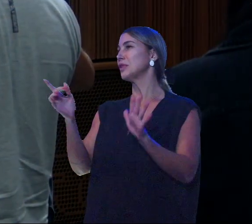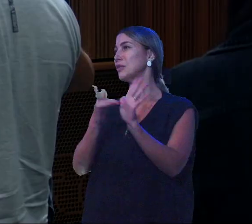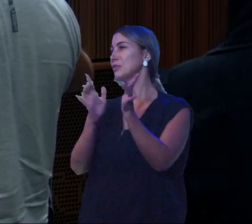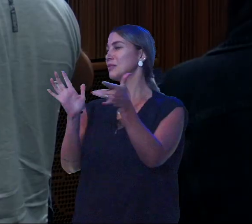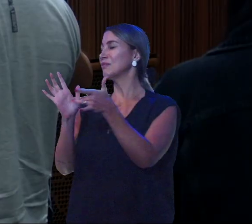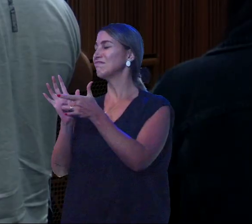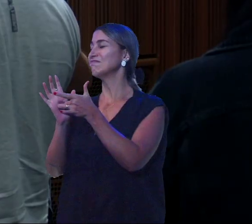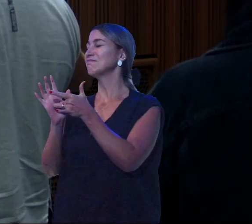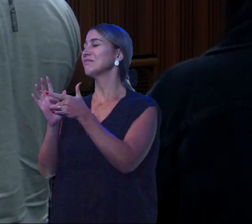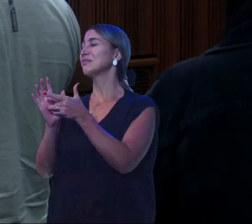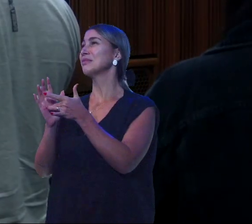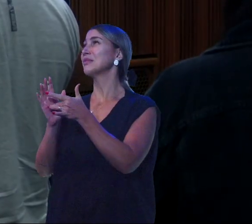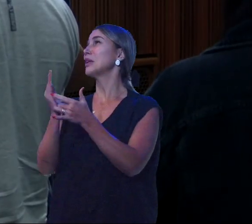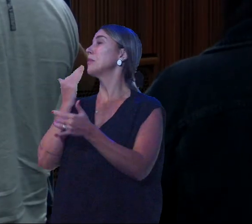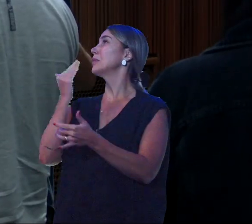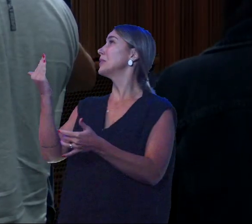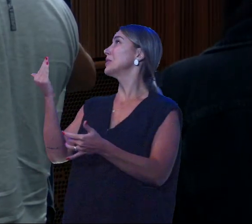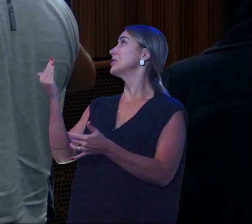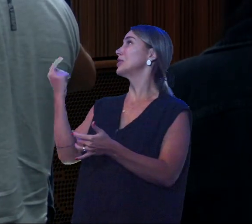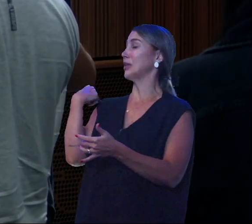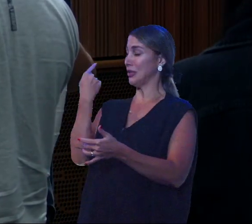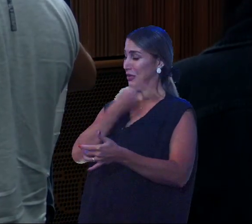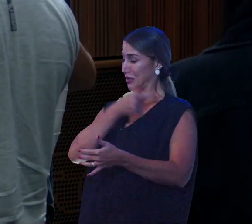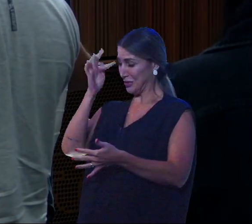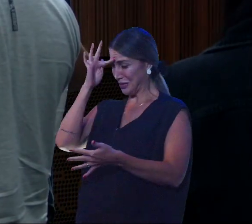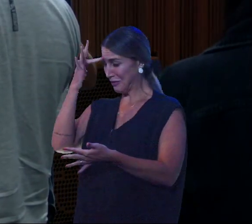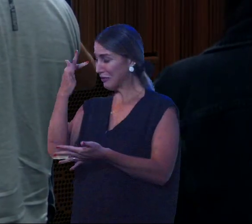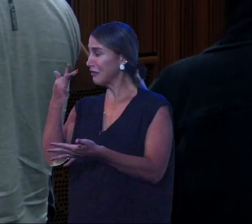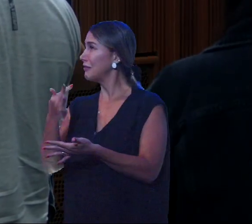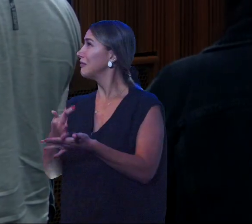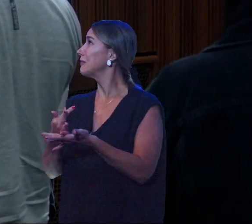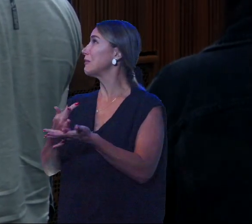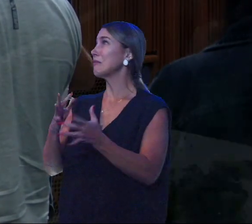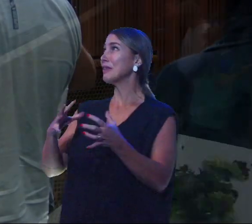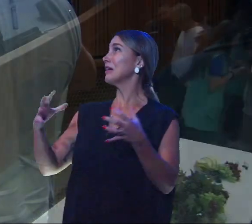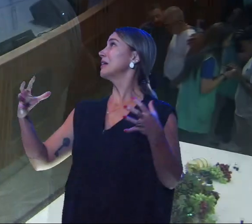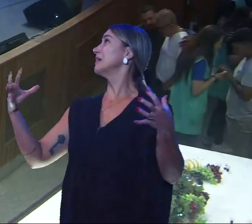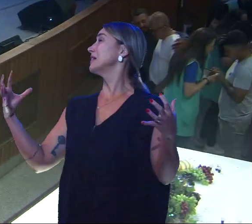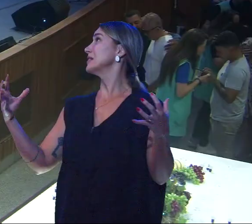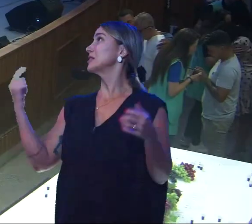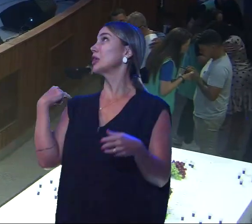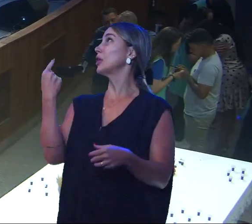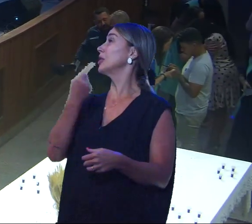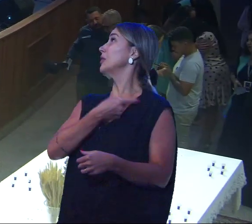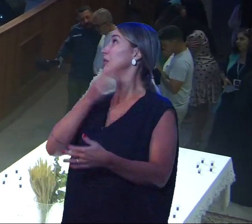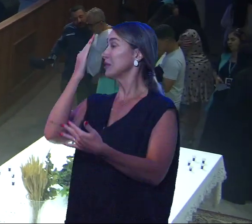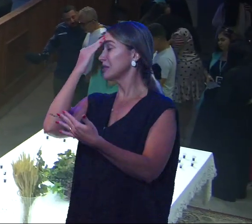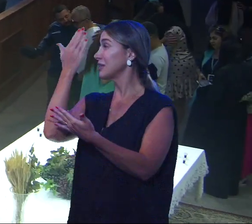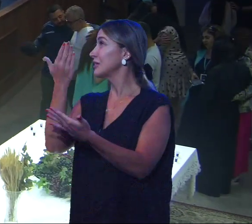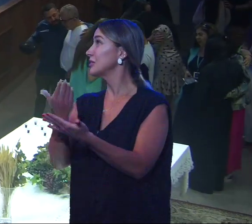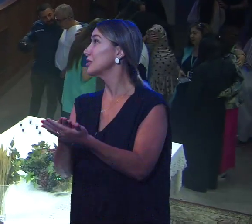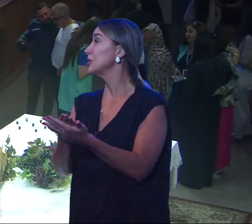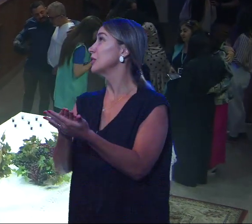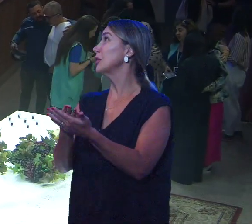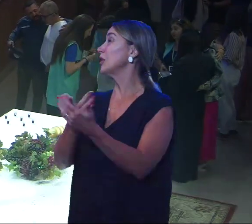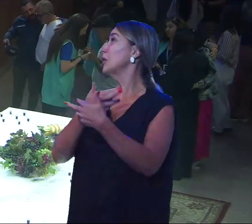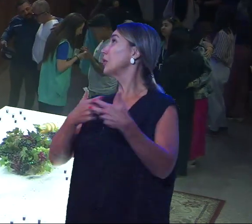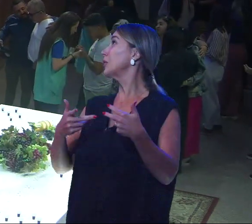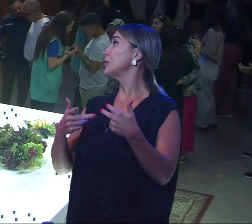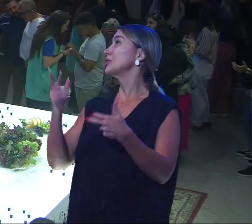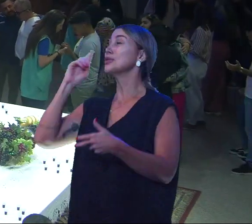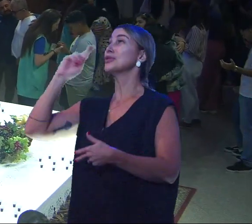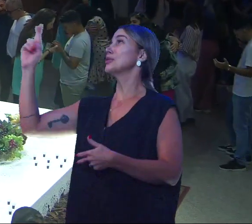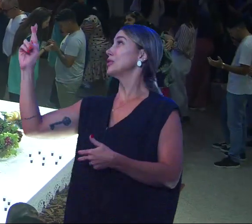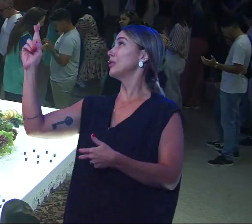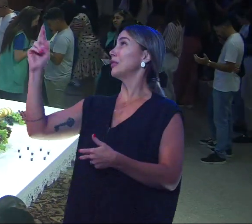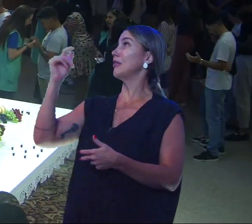hoje, aumenta a nossa fé, para que possamos acreditar que aquilo que o Senhor está falando hoje vai realizar sim, Pai, em